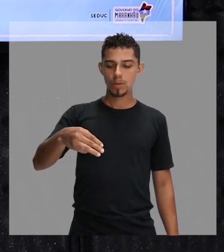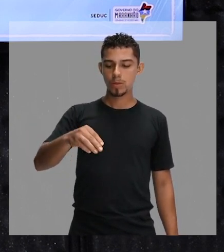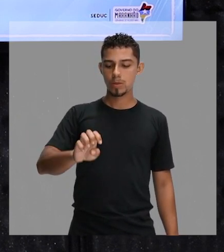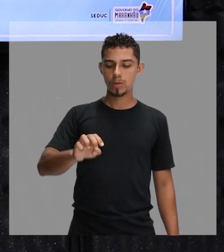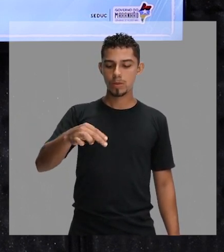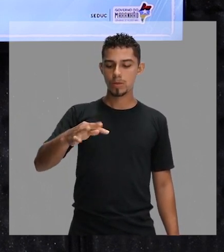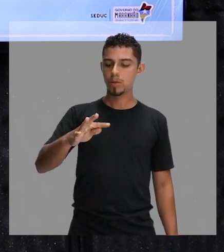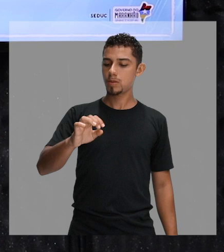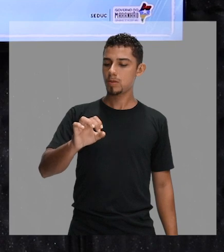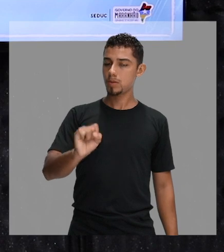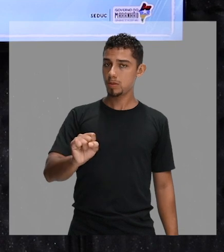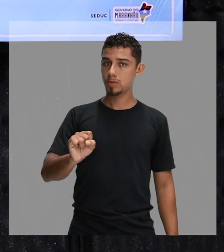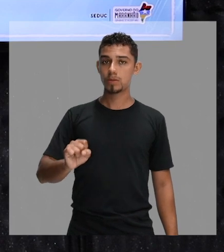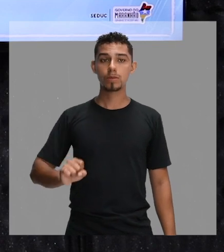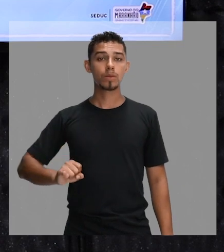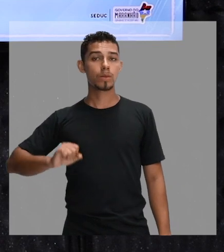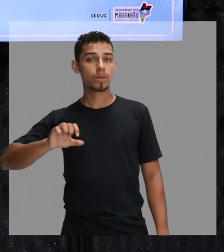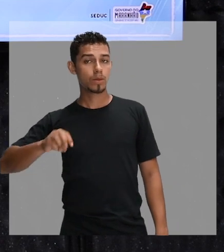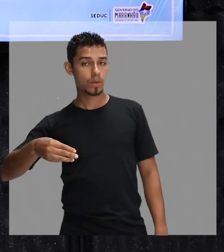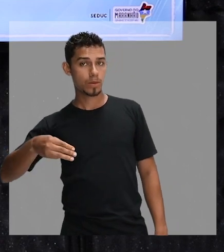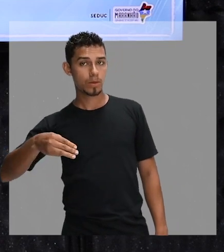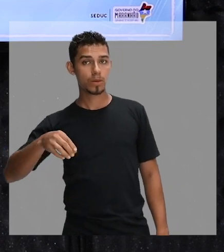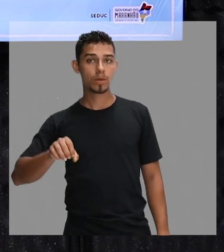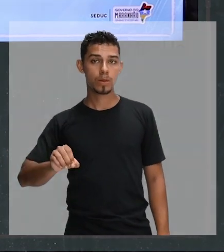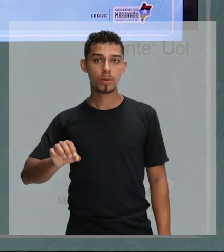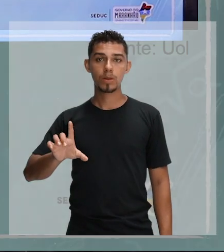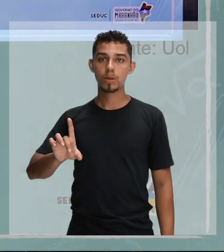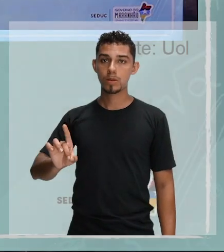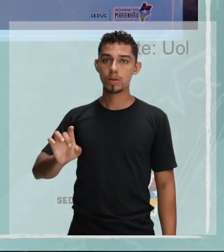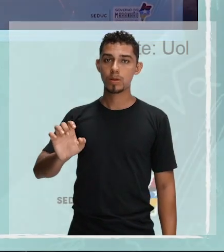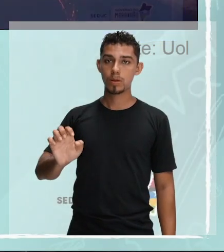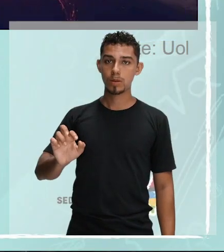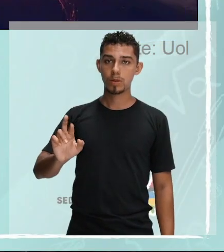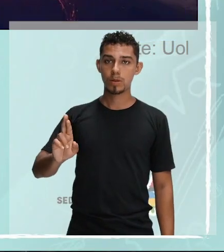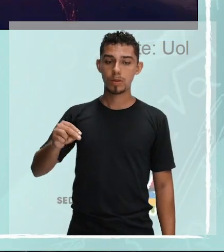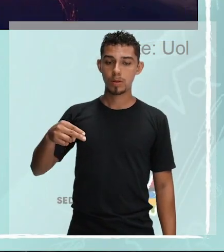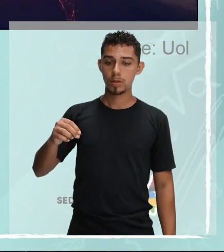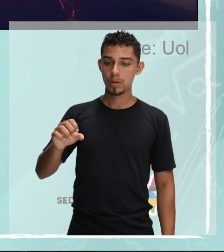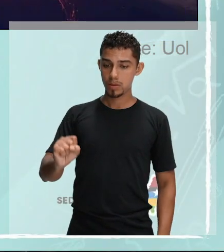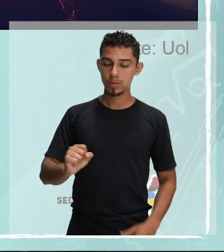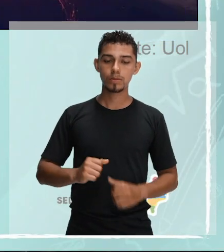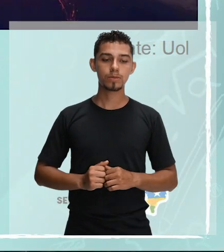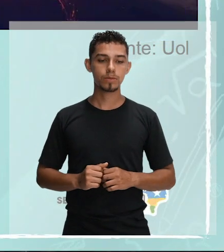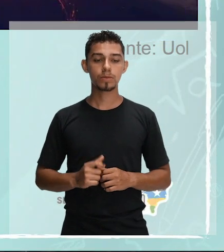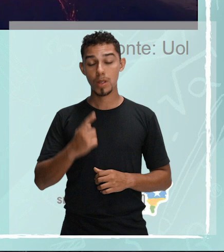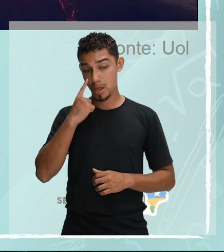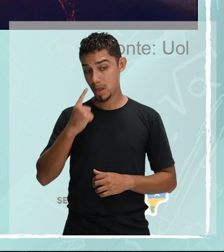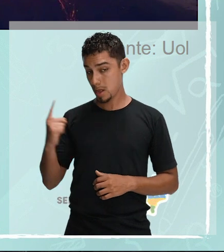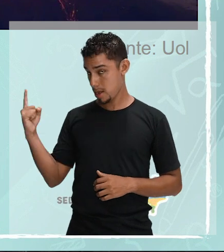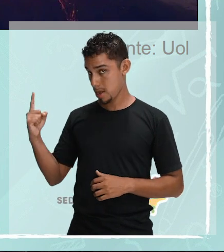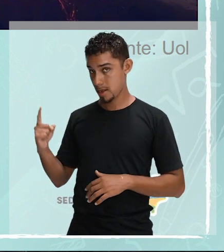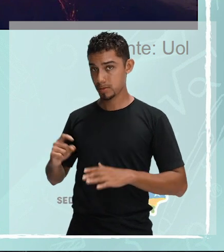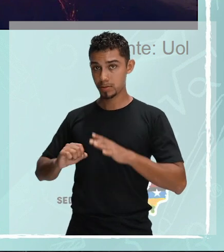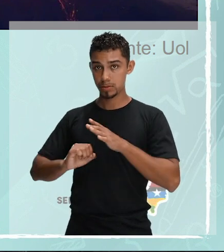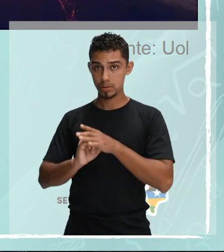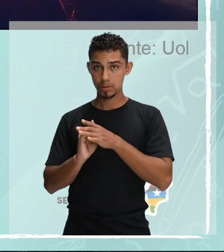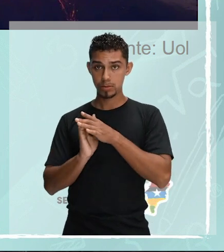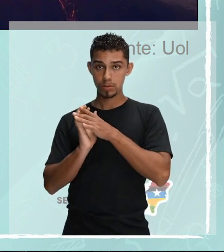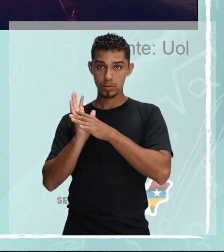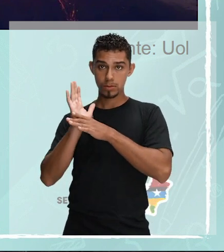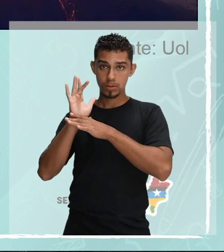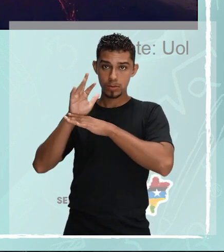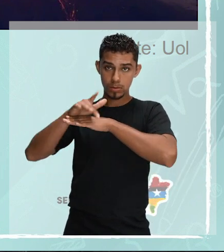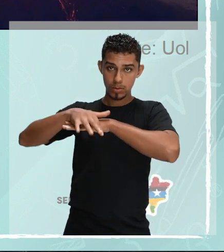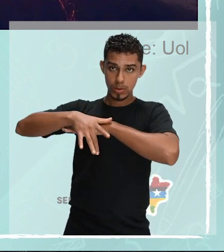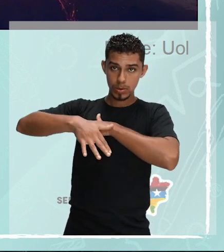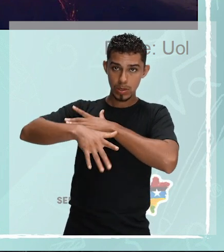Então, isso aqui são formas de relevo. O vulcanismo são um conjunto de processos através dos quais o magma e seus